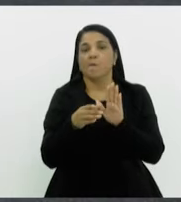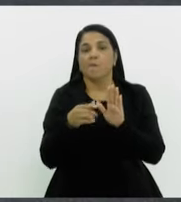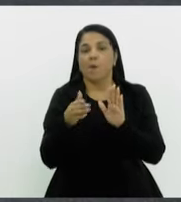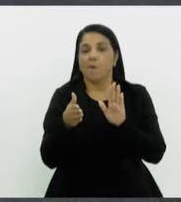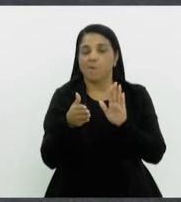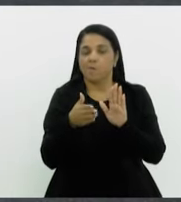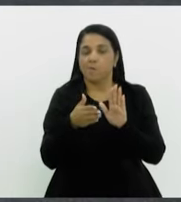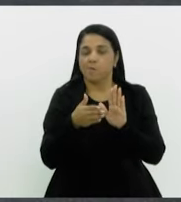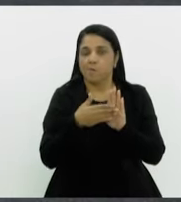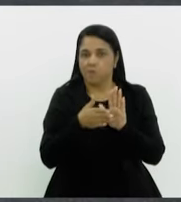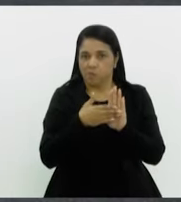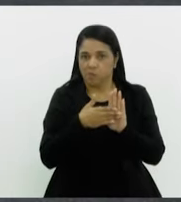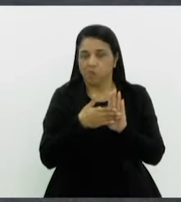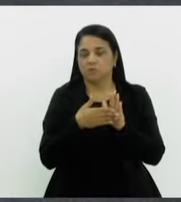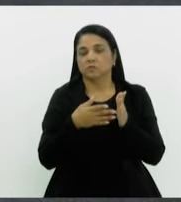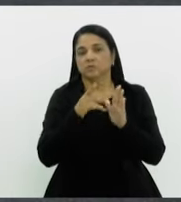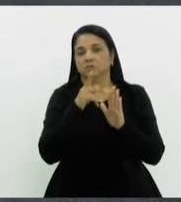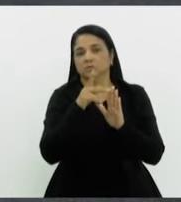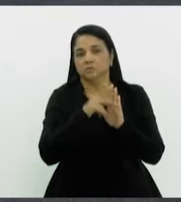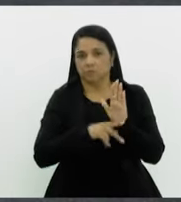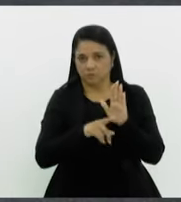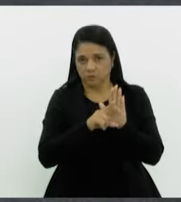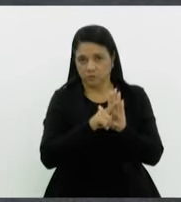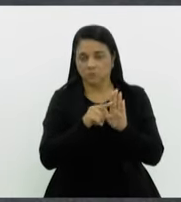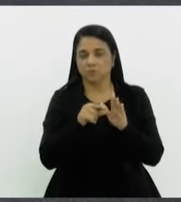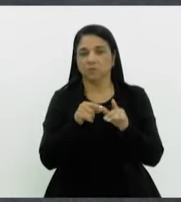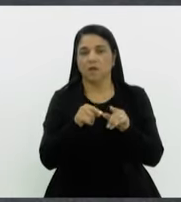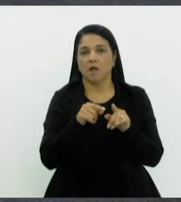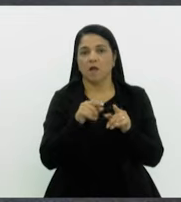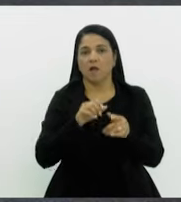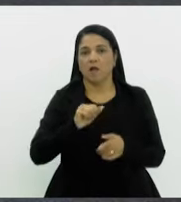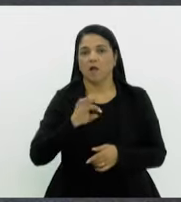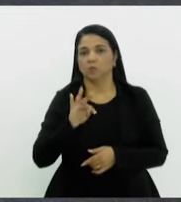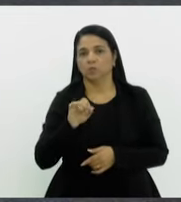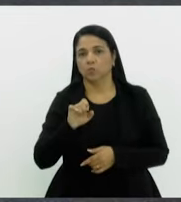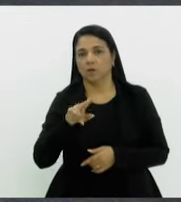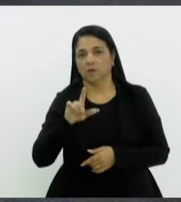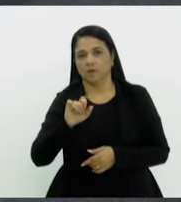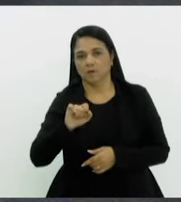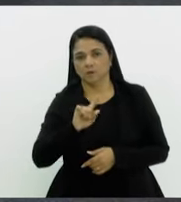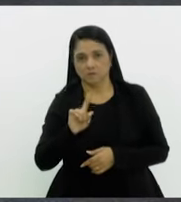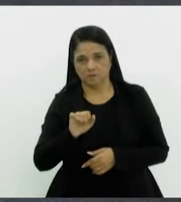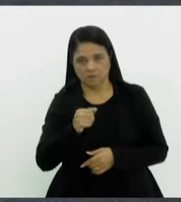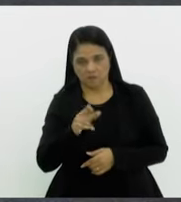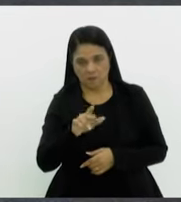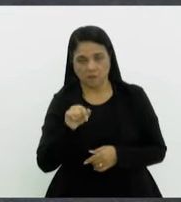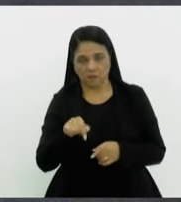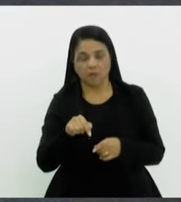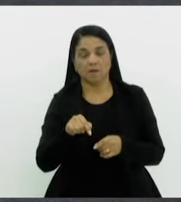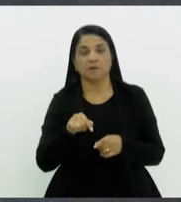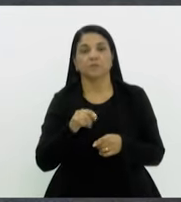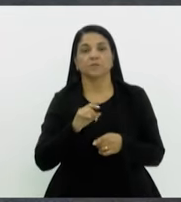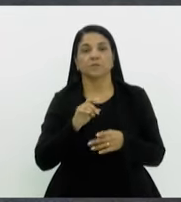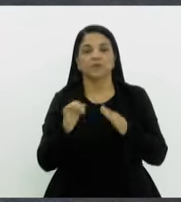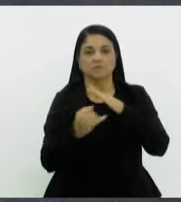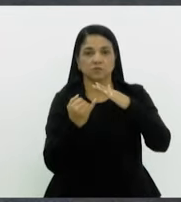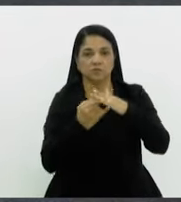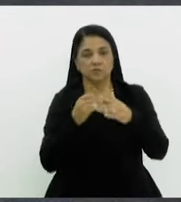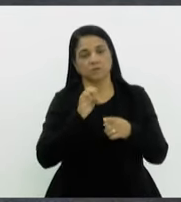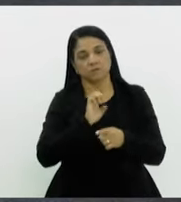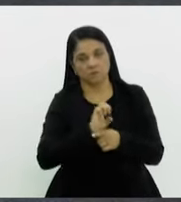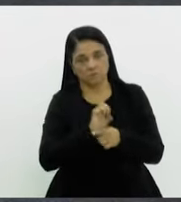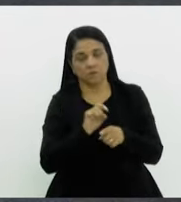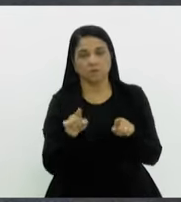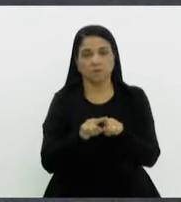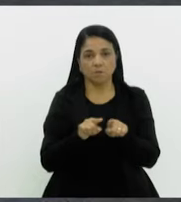a presente proposição pretende tão somente atualizar os estatutos das instituições militares estaduais, consignando